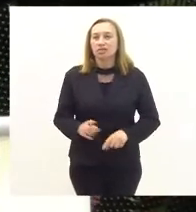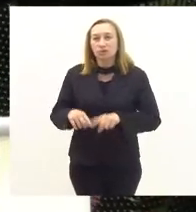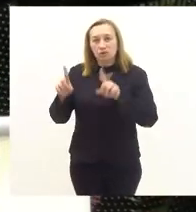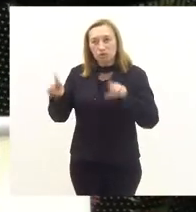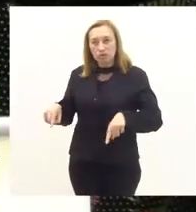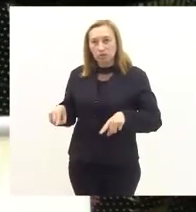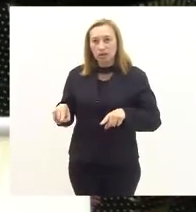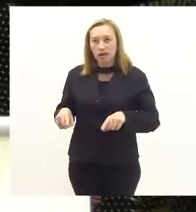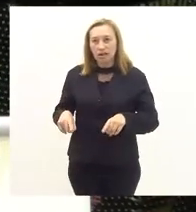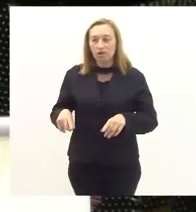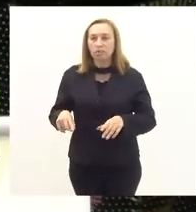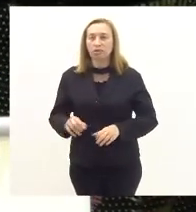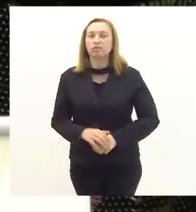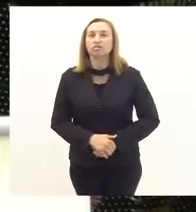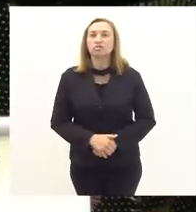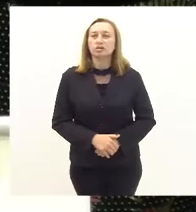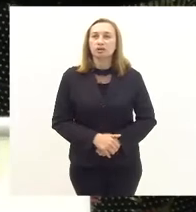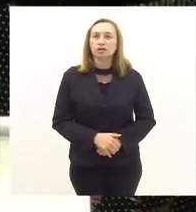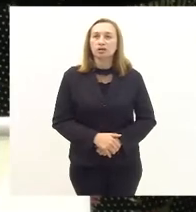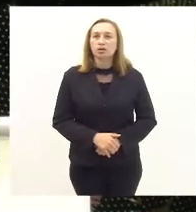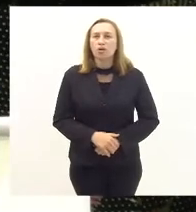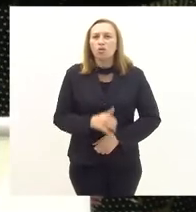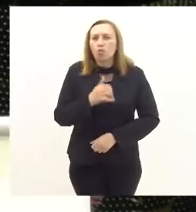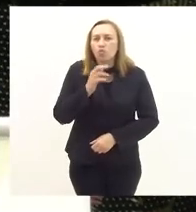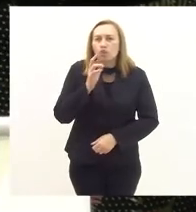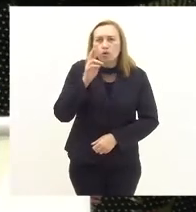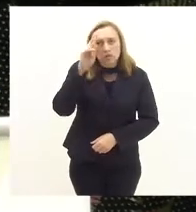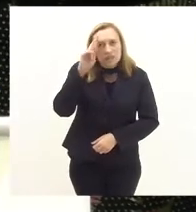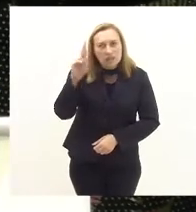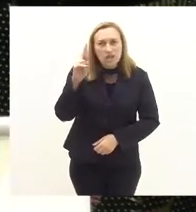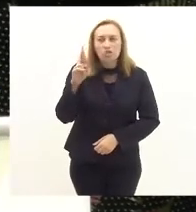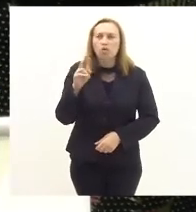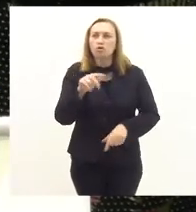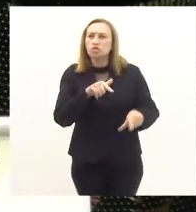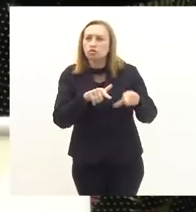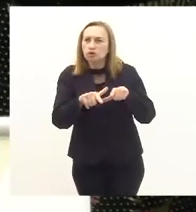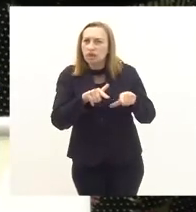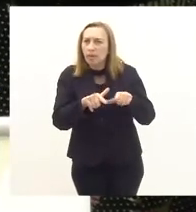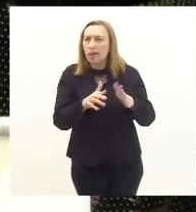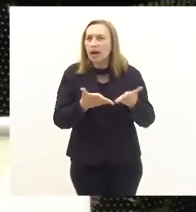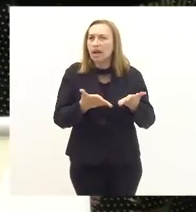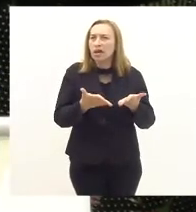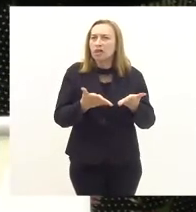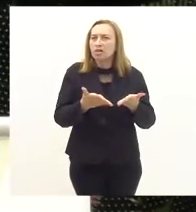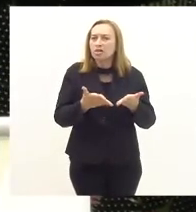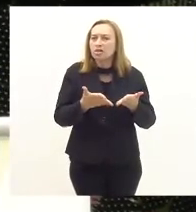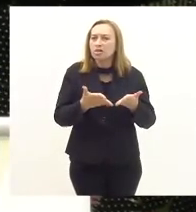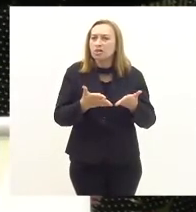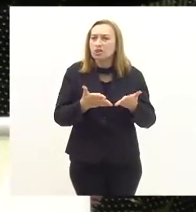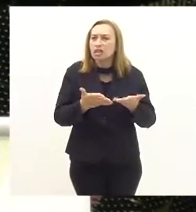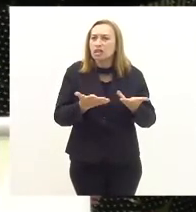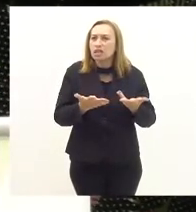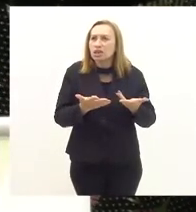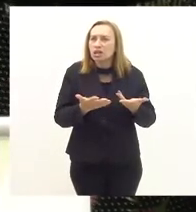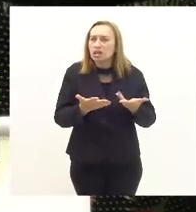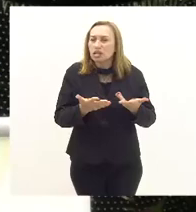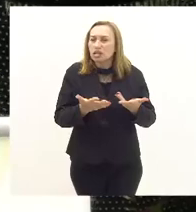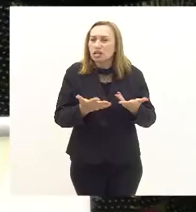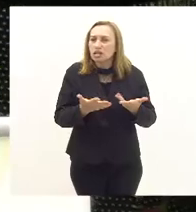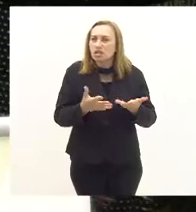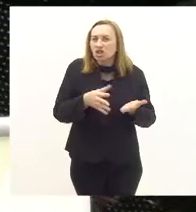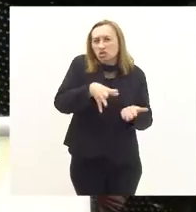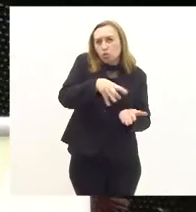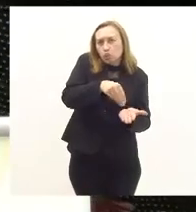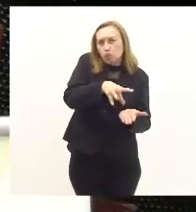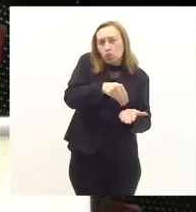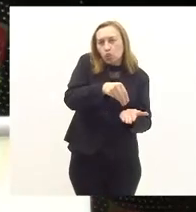carreira da UFRJ, foi com um senhor de um serviço, de uma que tem concessão de seu serviço de Xerox,